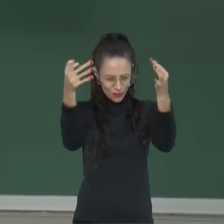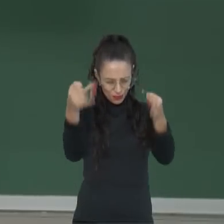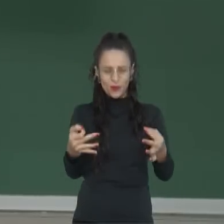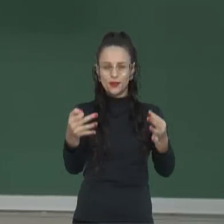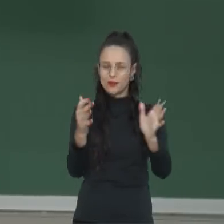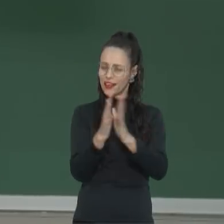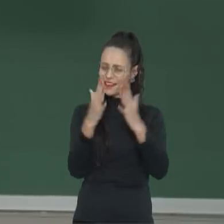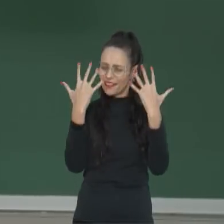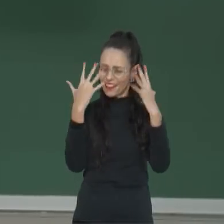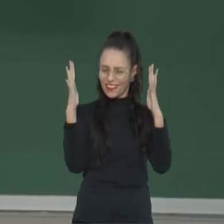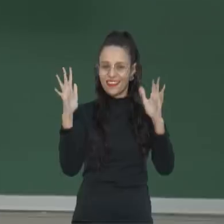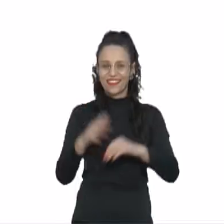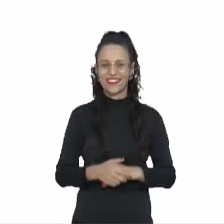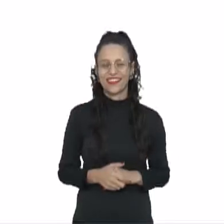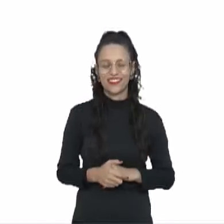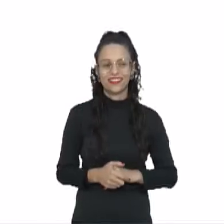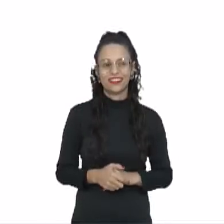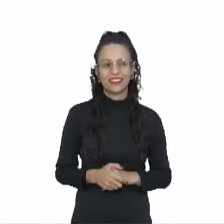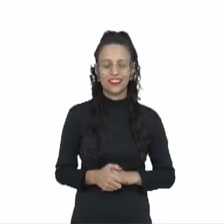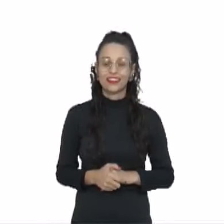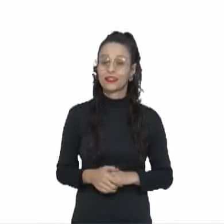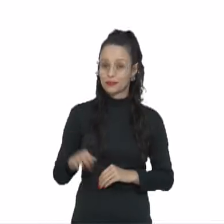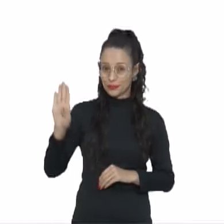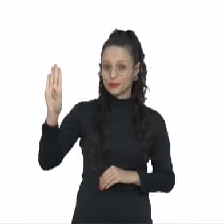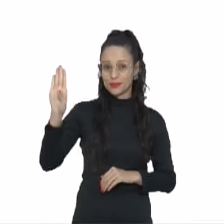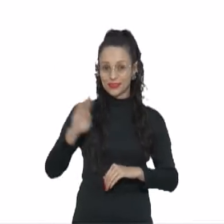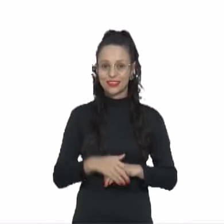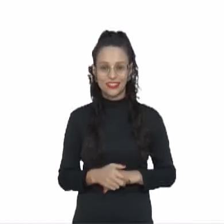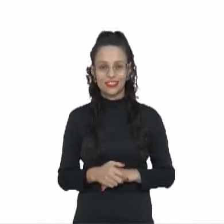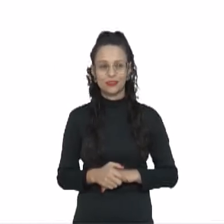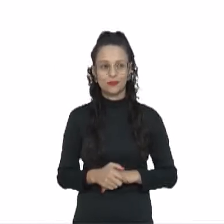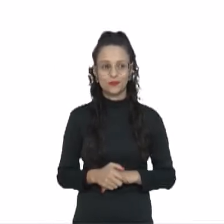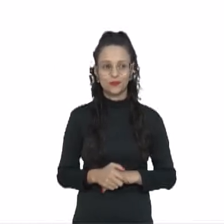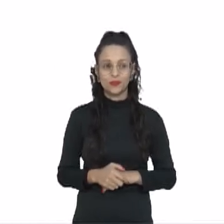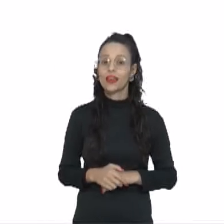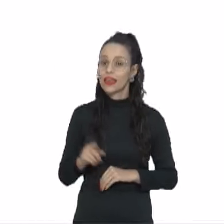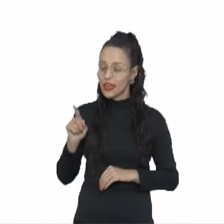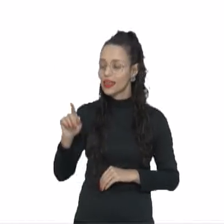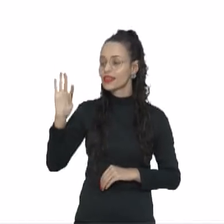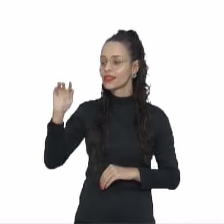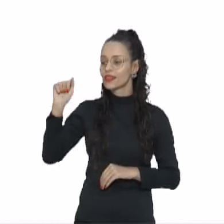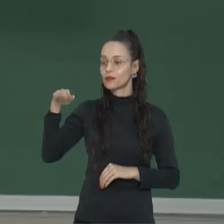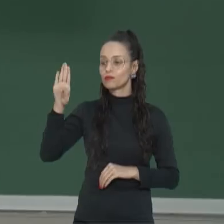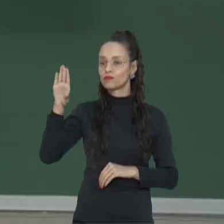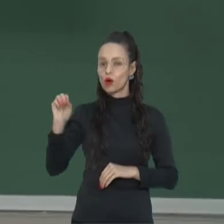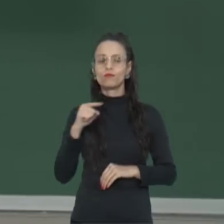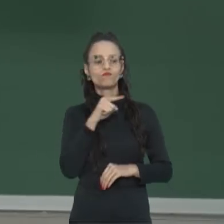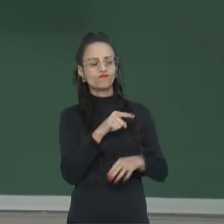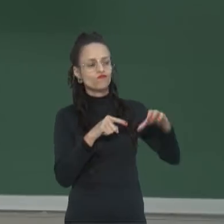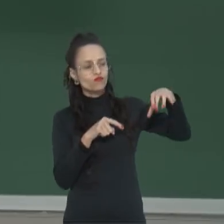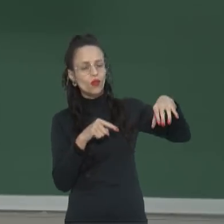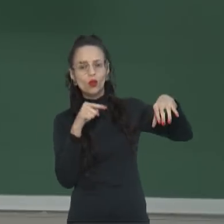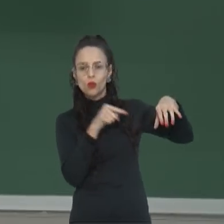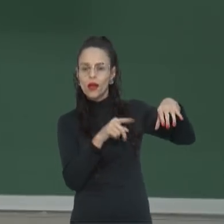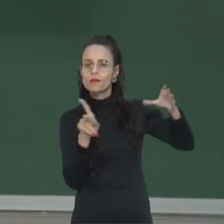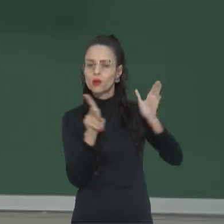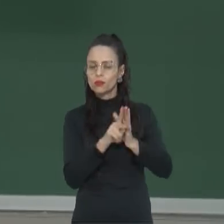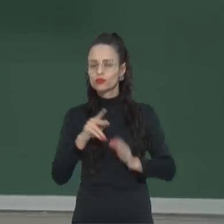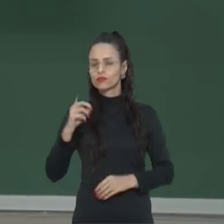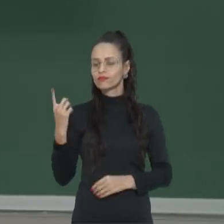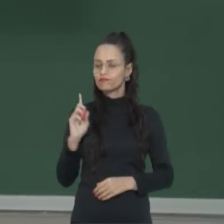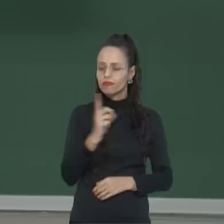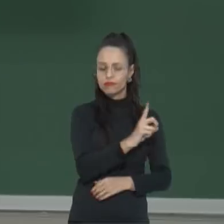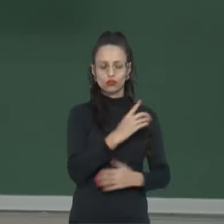bem, mandou muito bem, galerinha. Letra B, tambo. Eram os locais de descanso, né, ou abrigo,